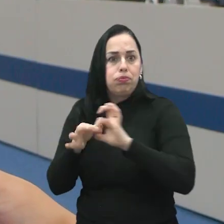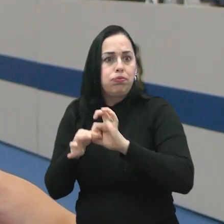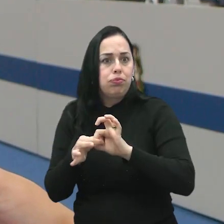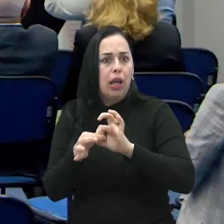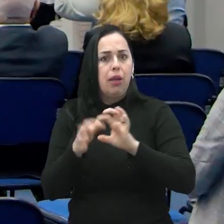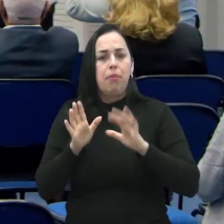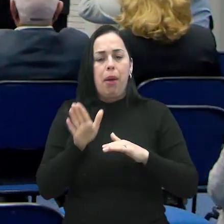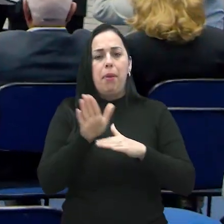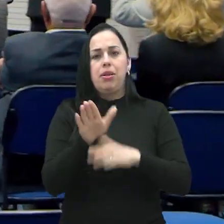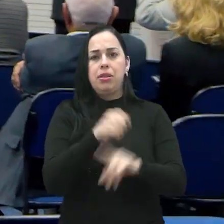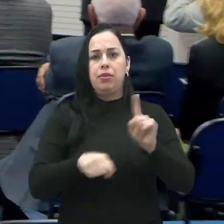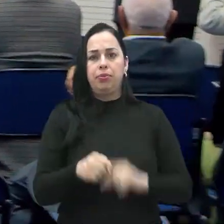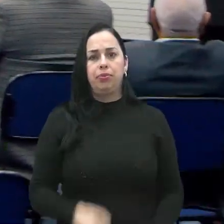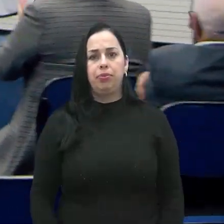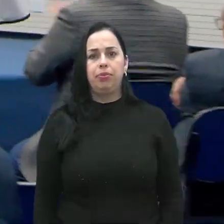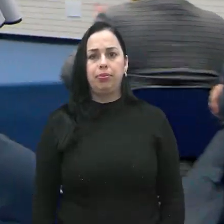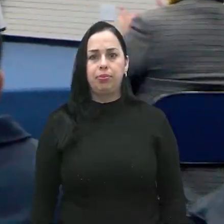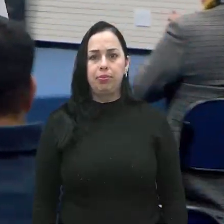bem-estar social.